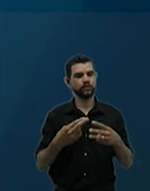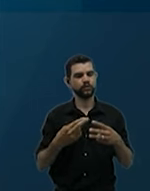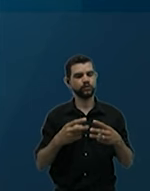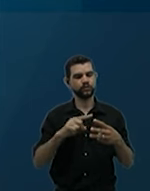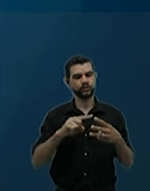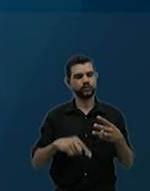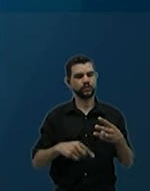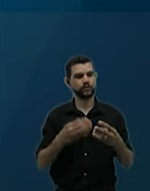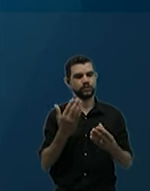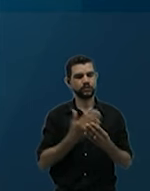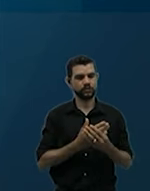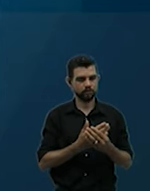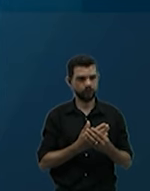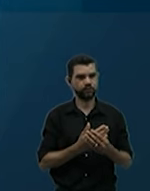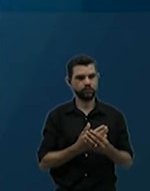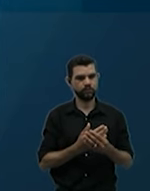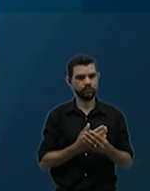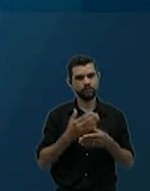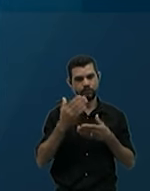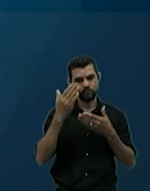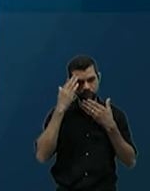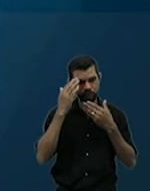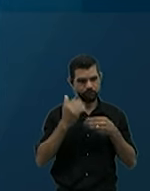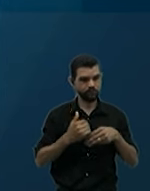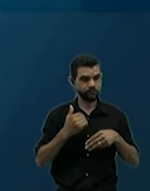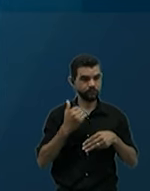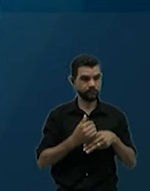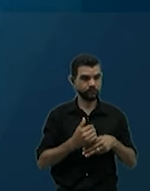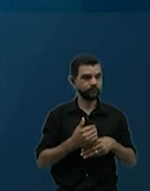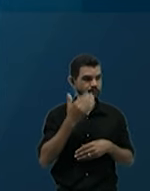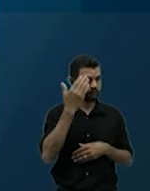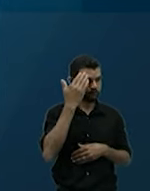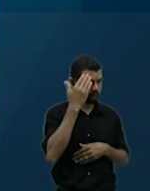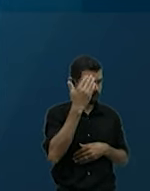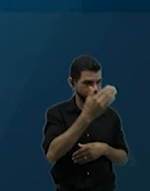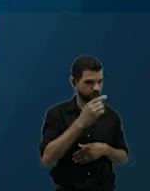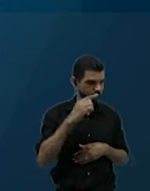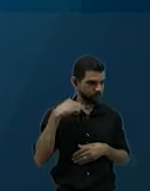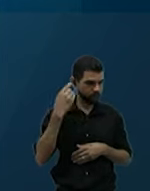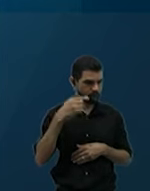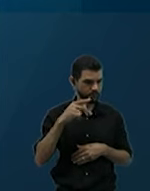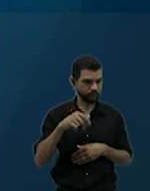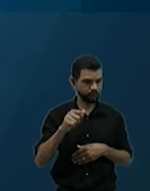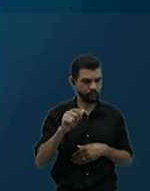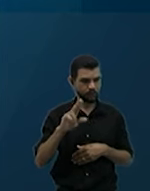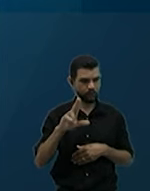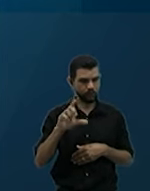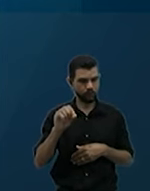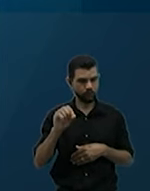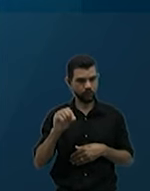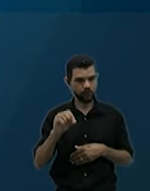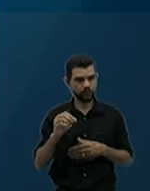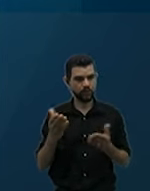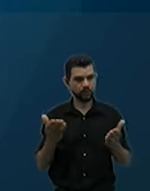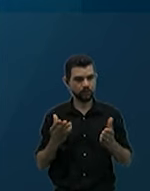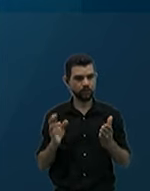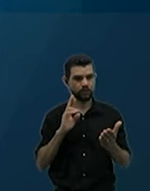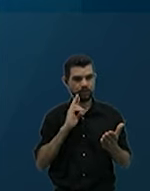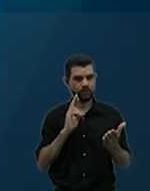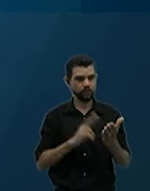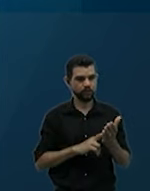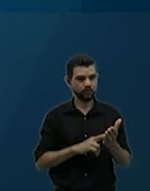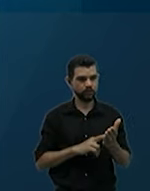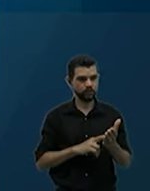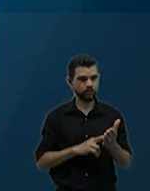Muito obrigado, doutor Paulo. Eu passo, então, a palavra ao senhor relator, ministro Teodoro. Presidente, em primeiro lugar, saúdo o